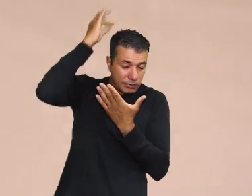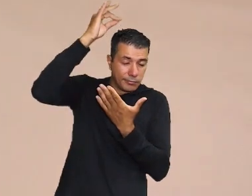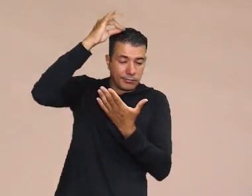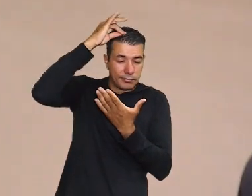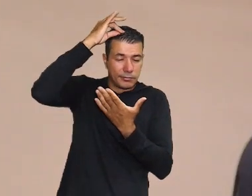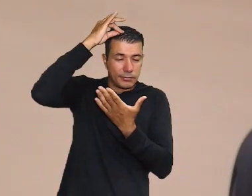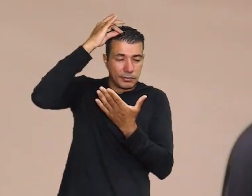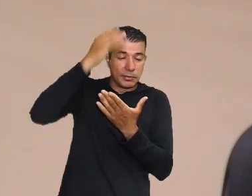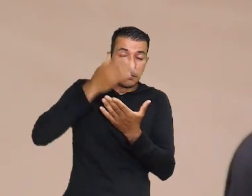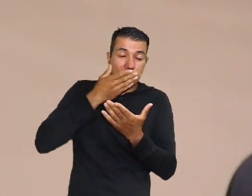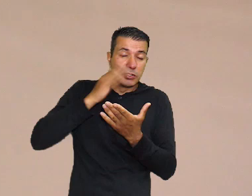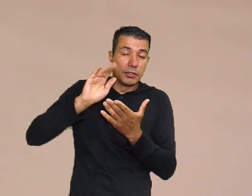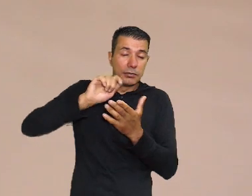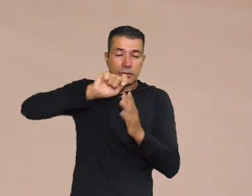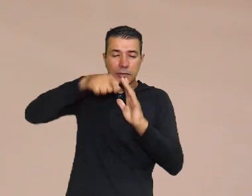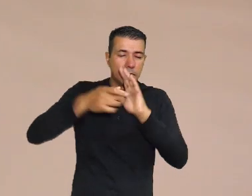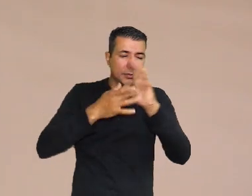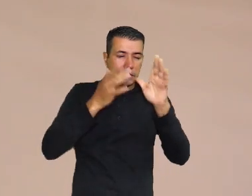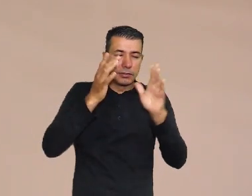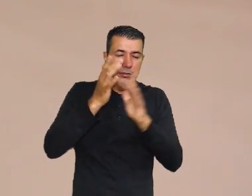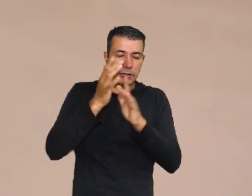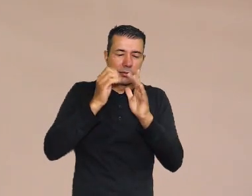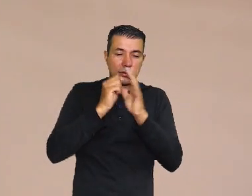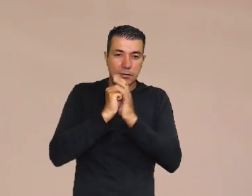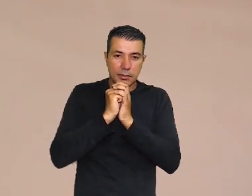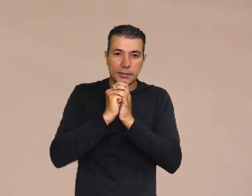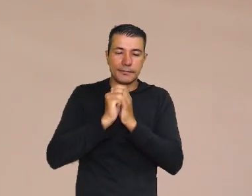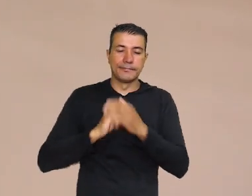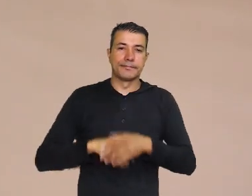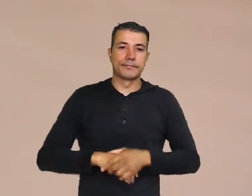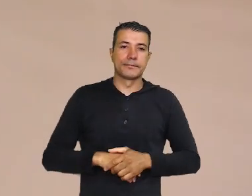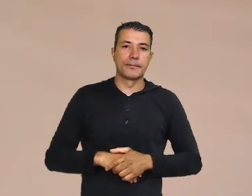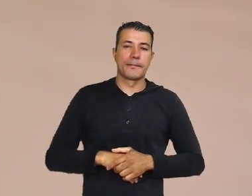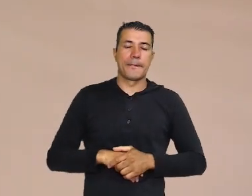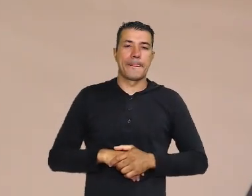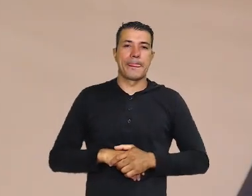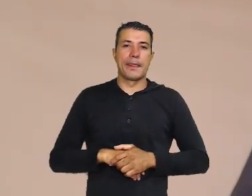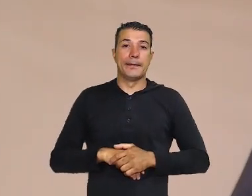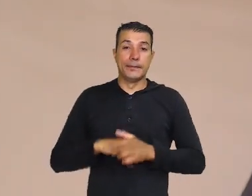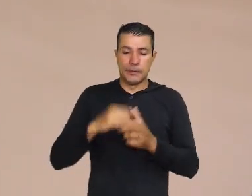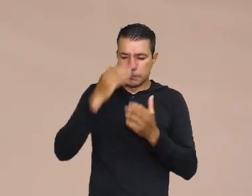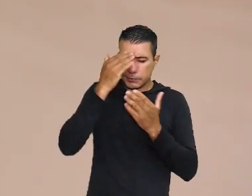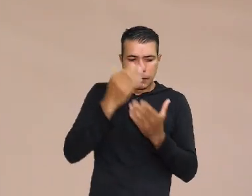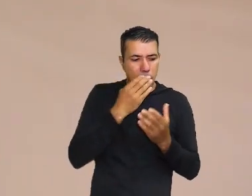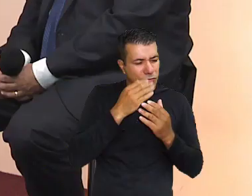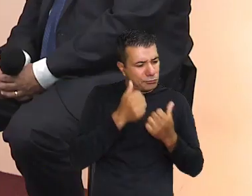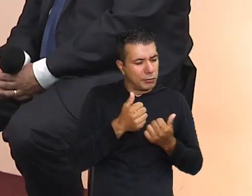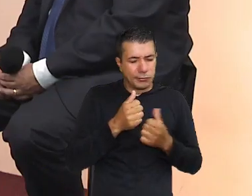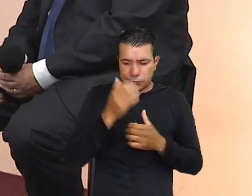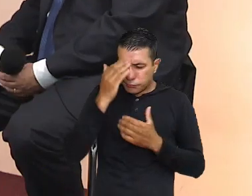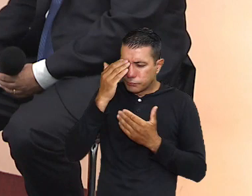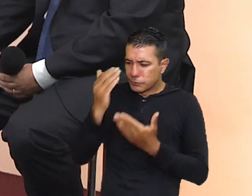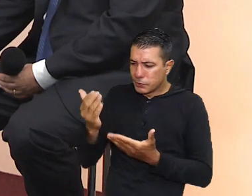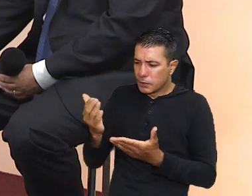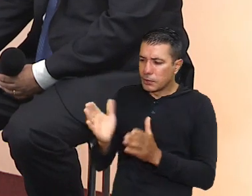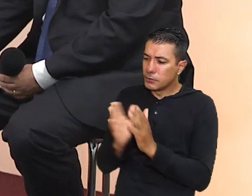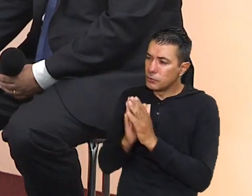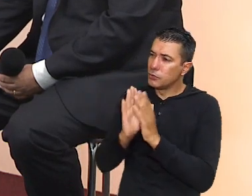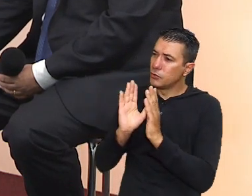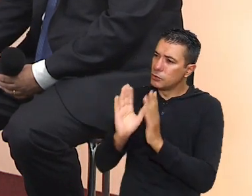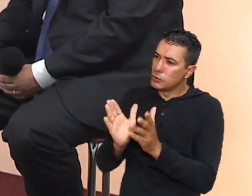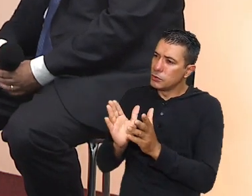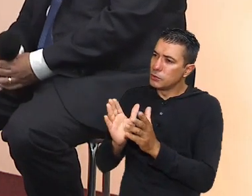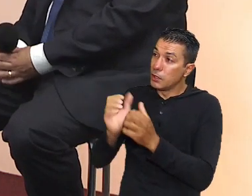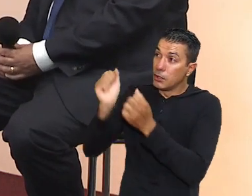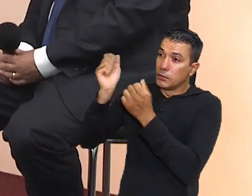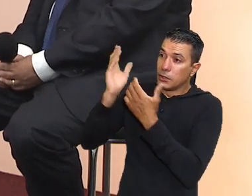é o que nós te pedimos em nome de Jesus. Amém. Obrigado, pastor. Que bom que o senhor já, já